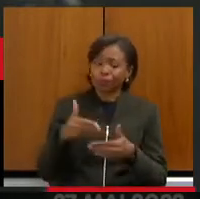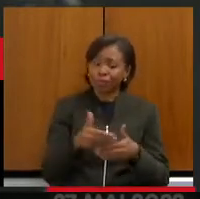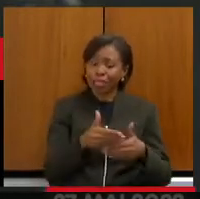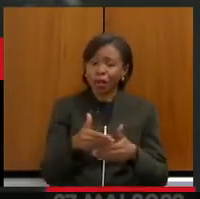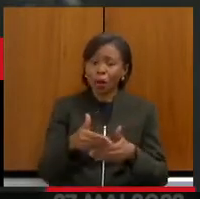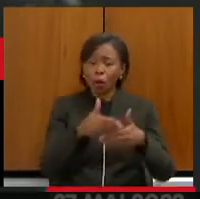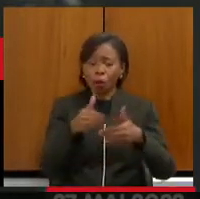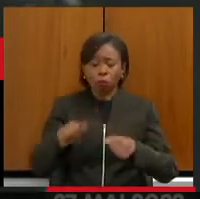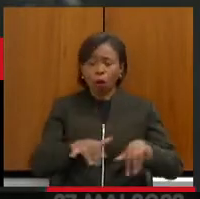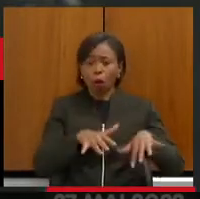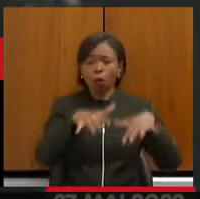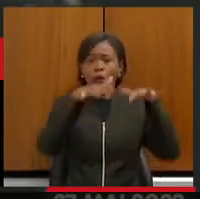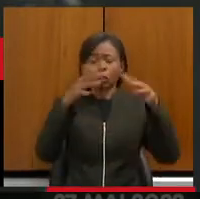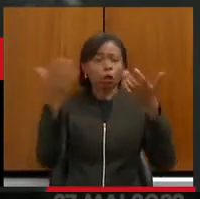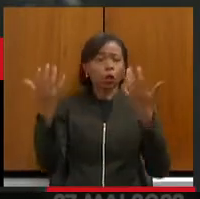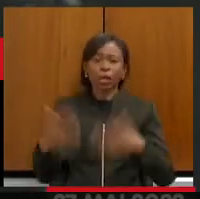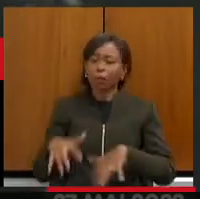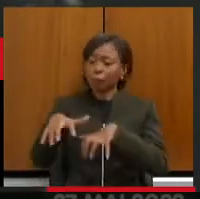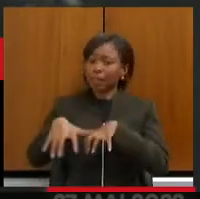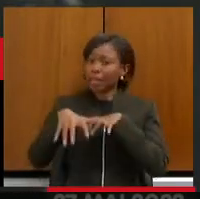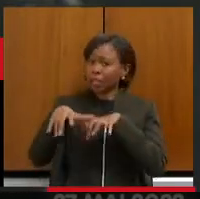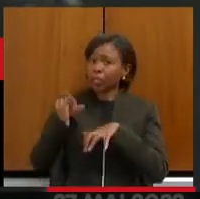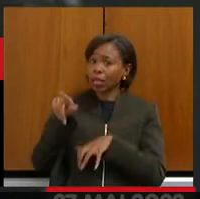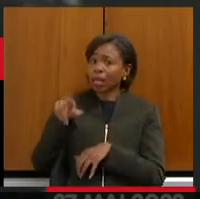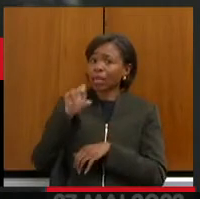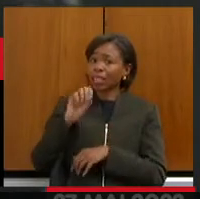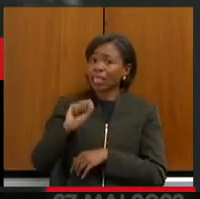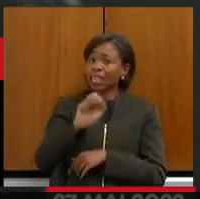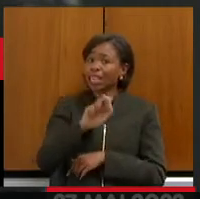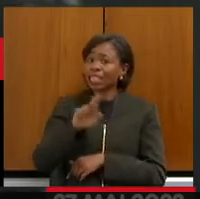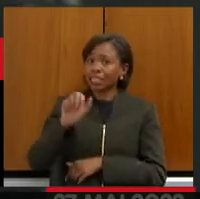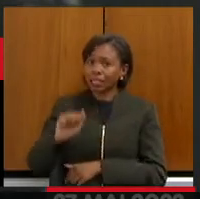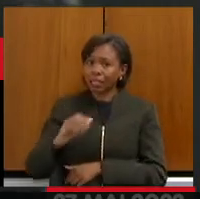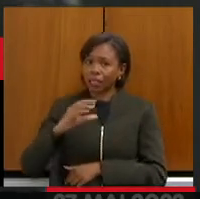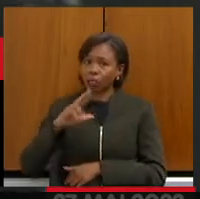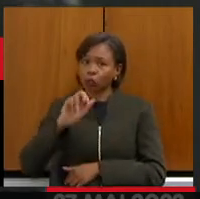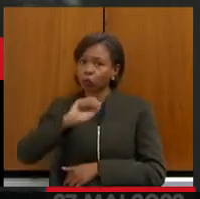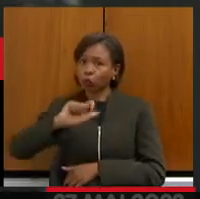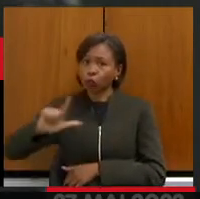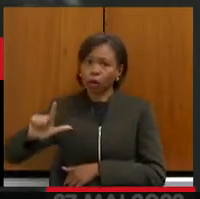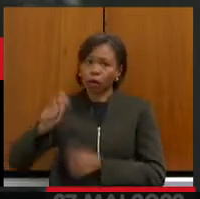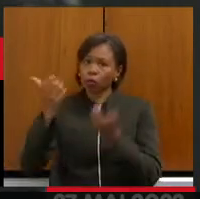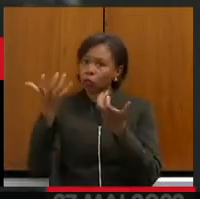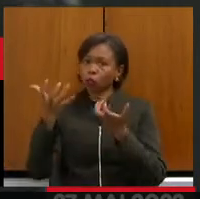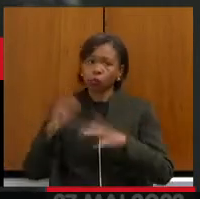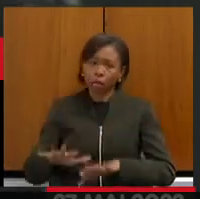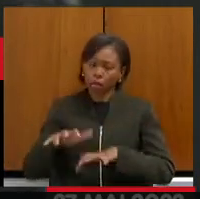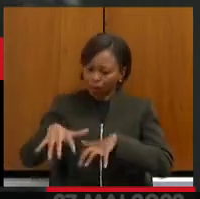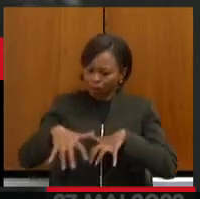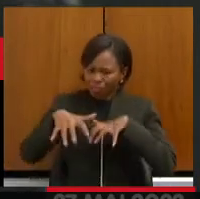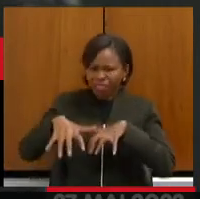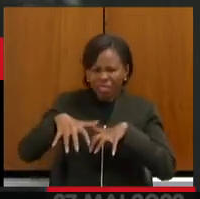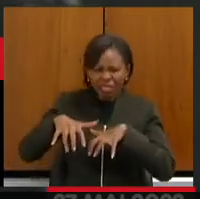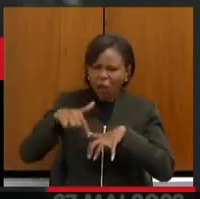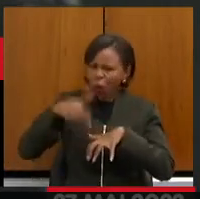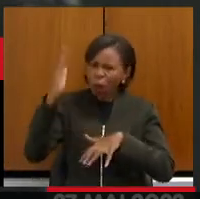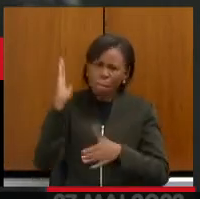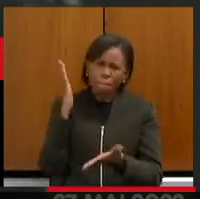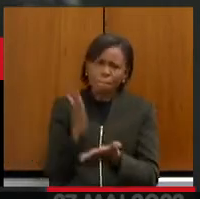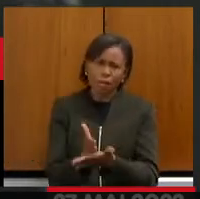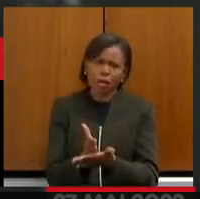queremos a mineração na Serra do Curral e chega de mineração nós queremos o modelo de mineração